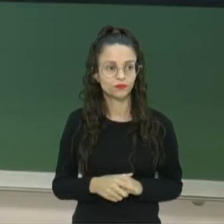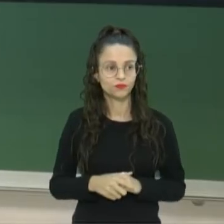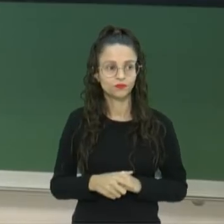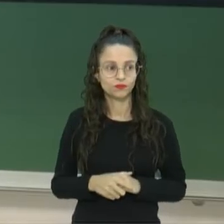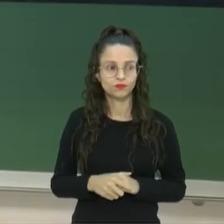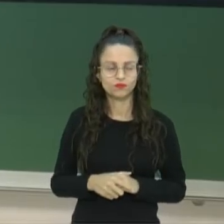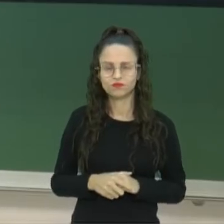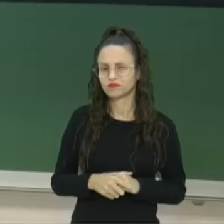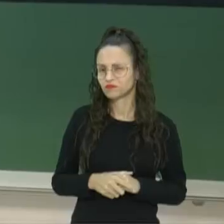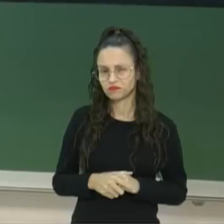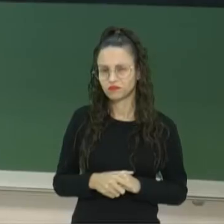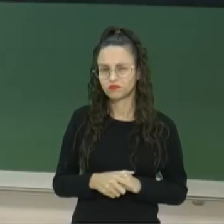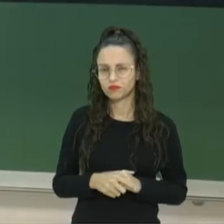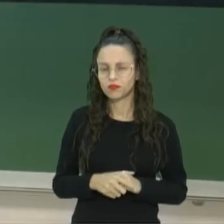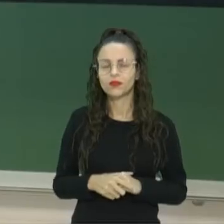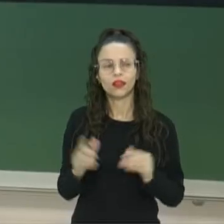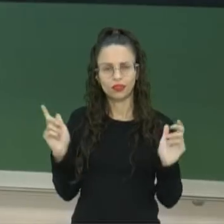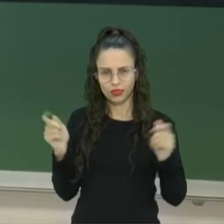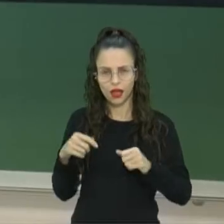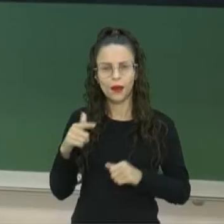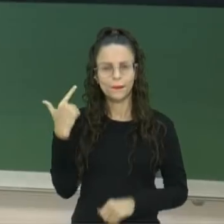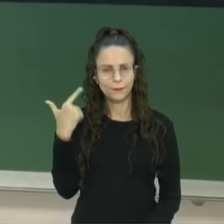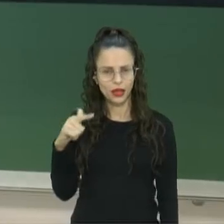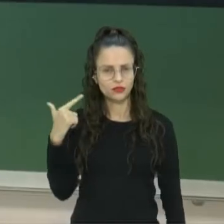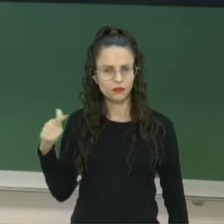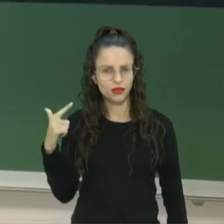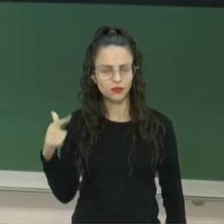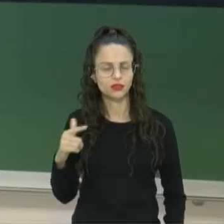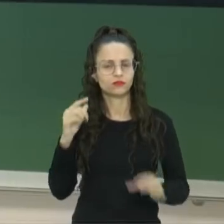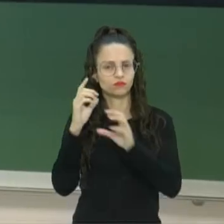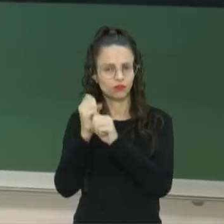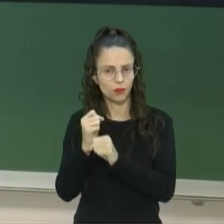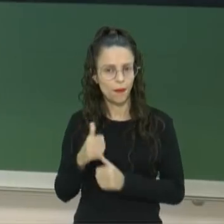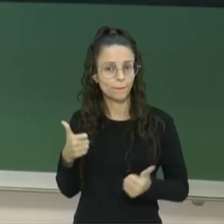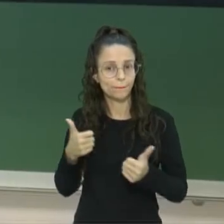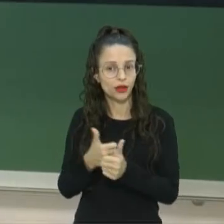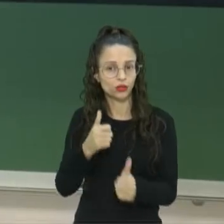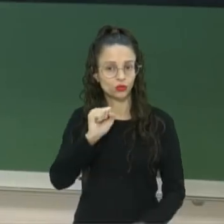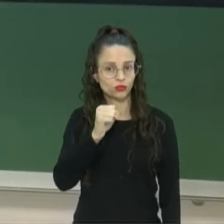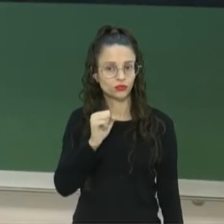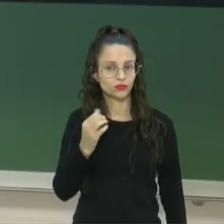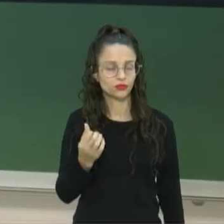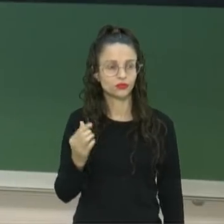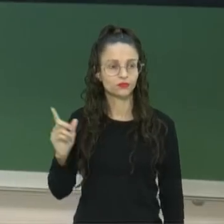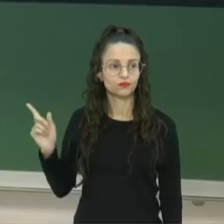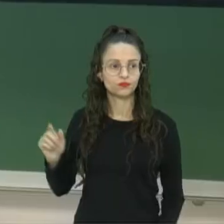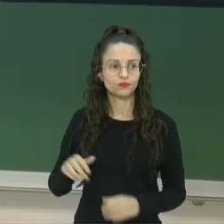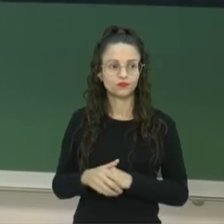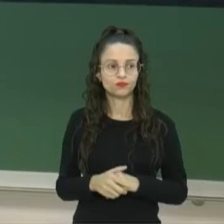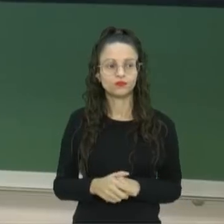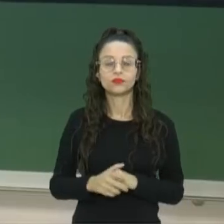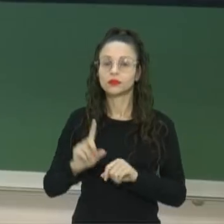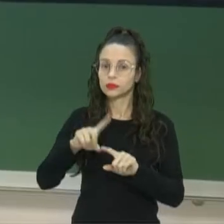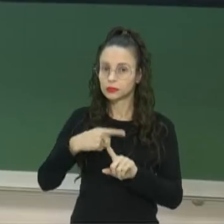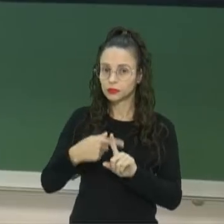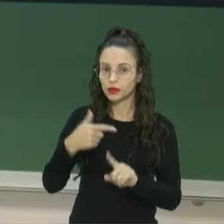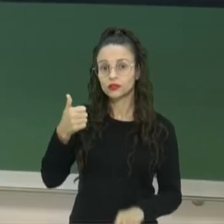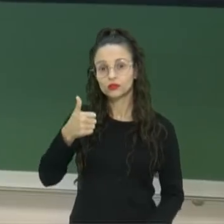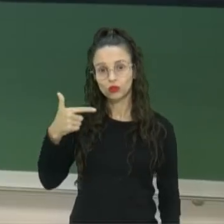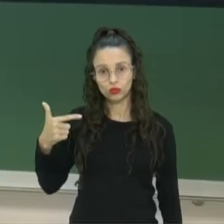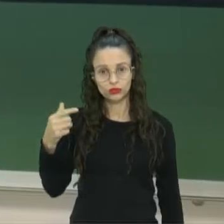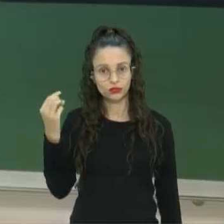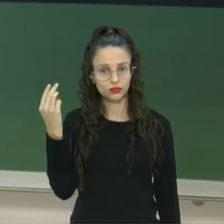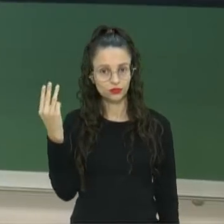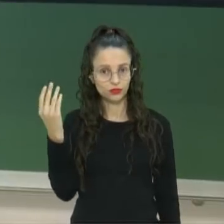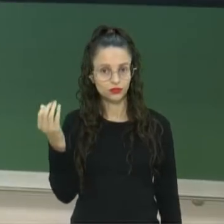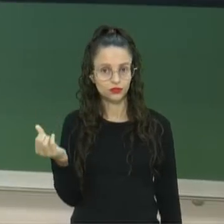está longe do 86. Então, nós vamos continuar somando o valor que está na chave, ó. Mais 12 dá 36,